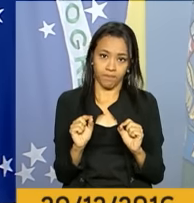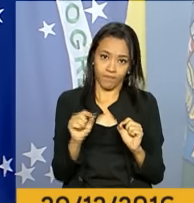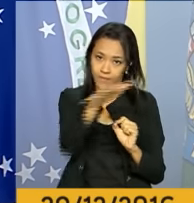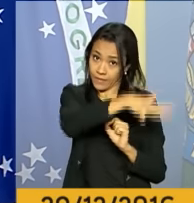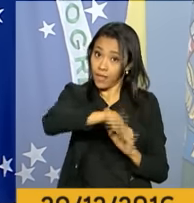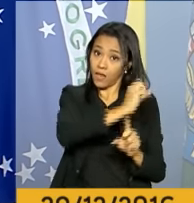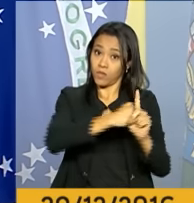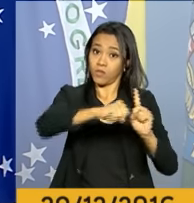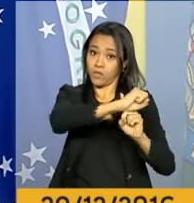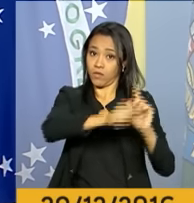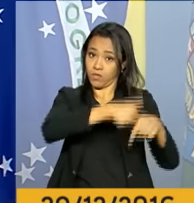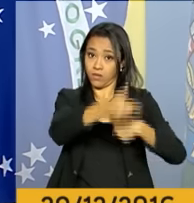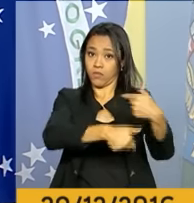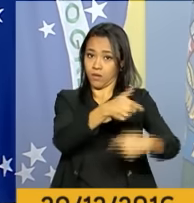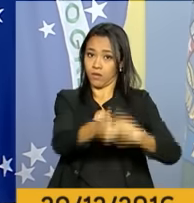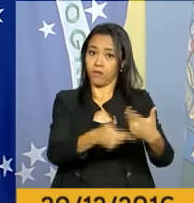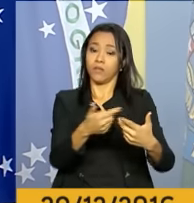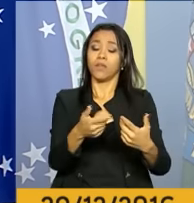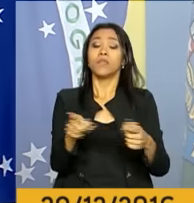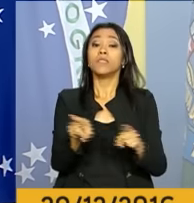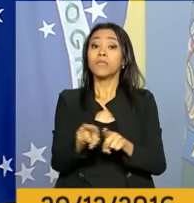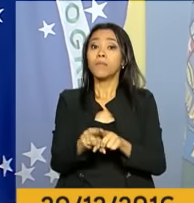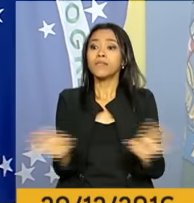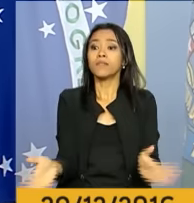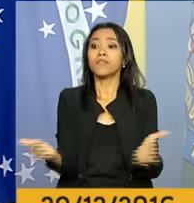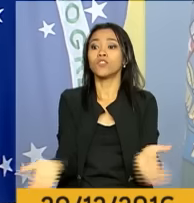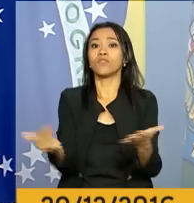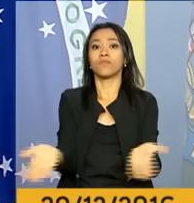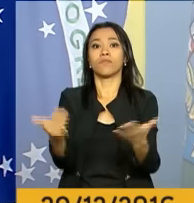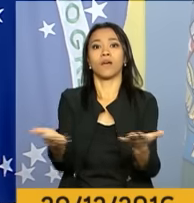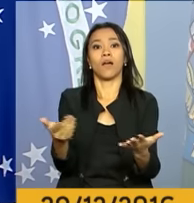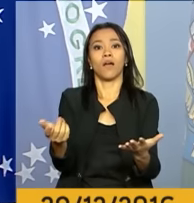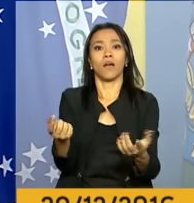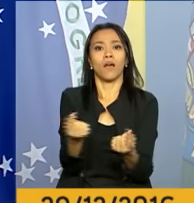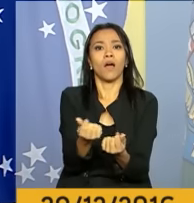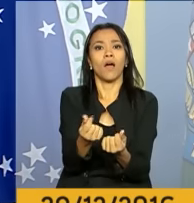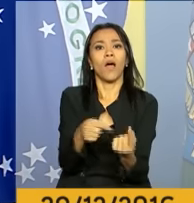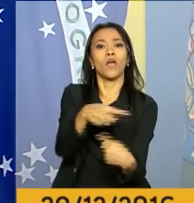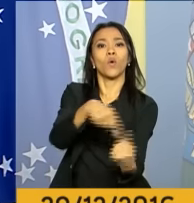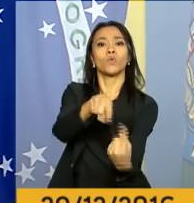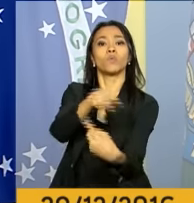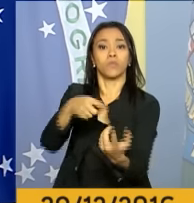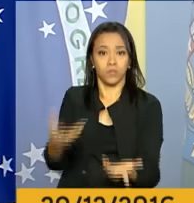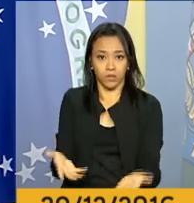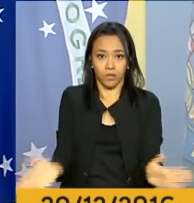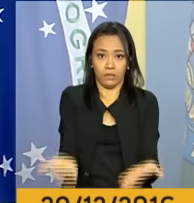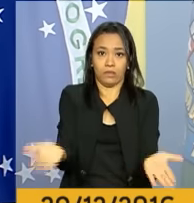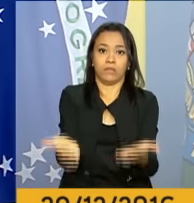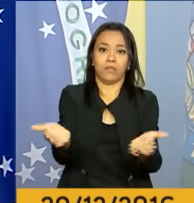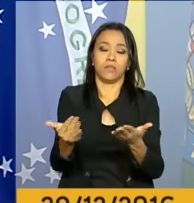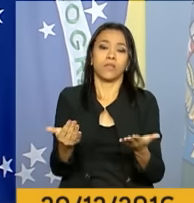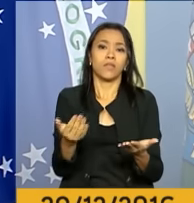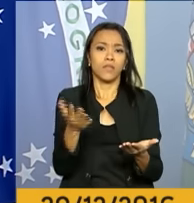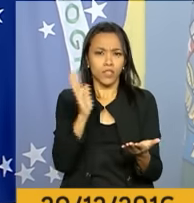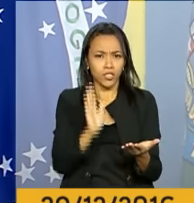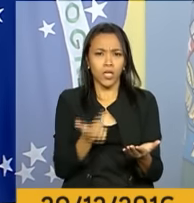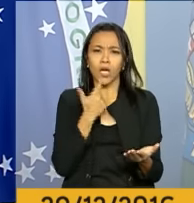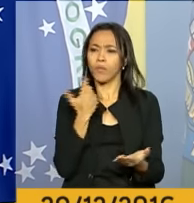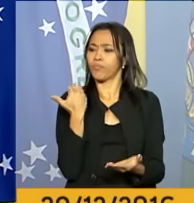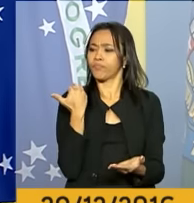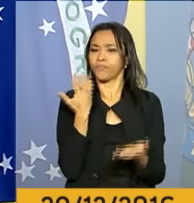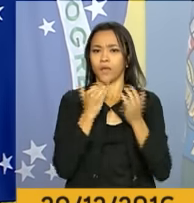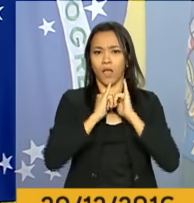social e também para incentivar a economia eu não posso deixar de mencionar aquilo que anunciamos há